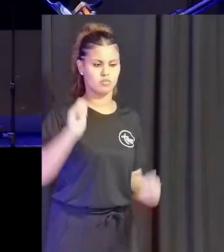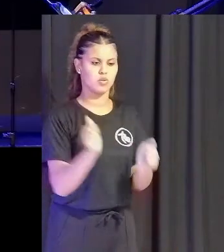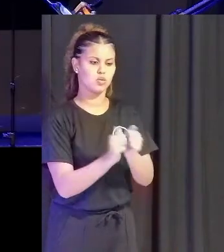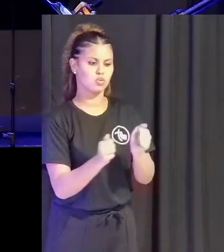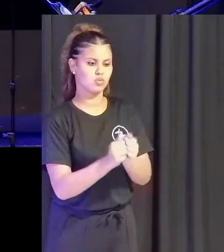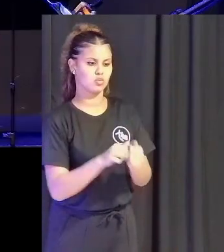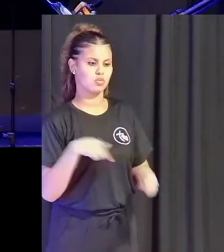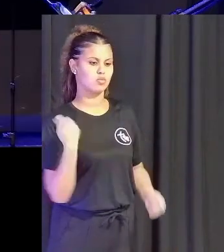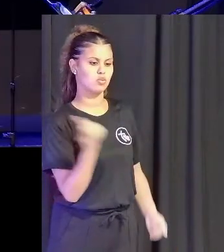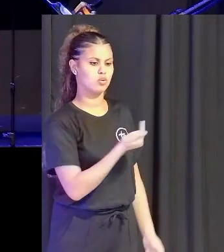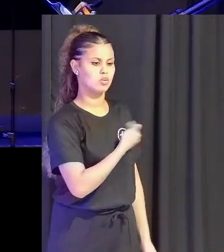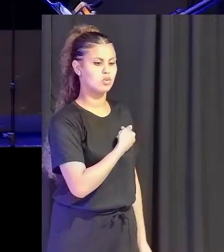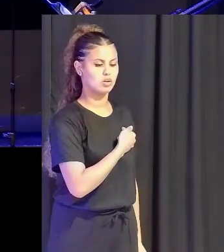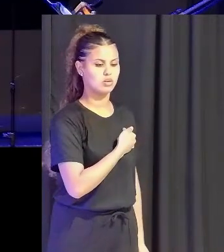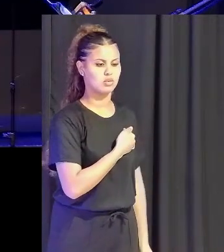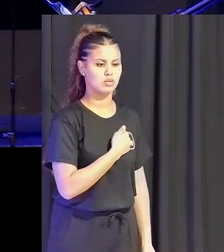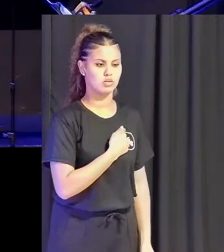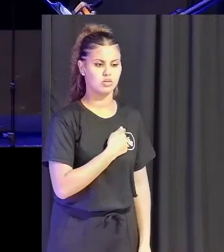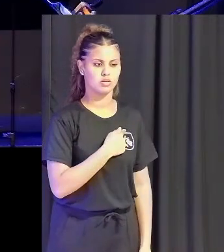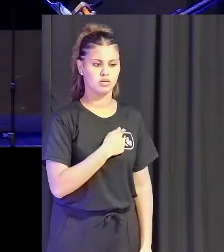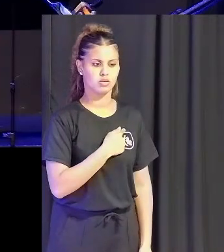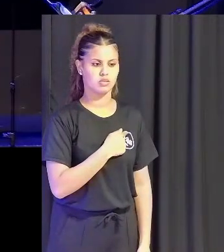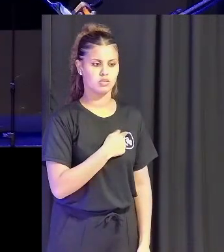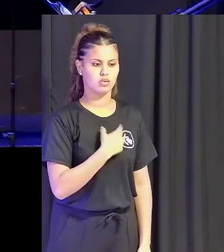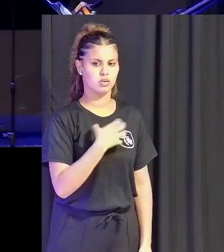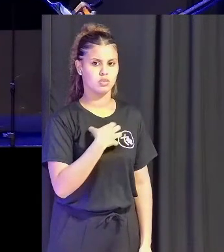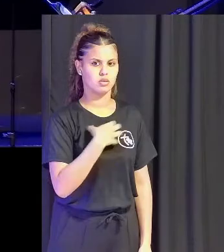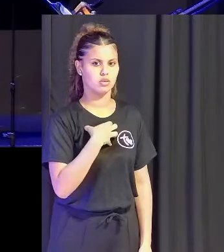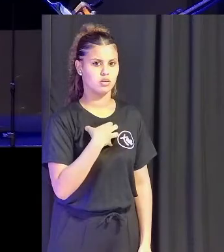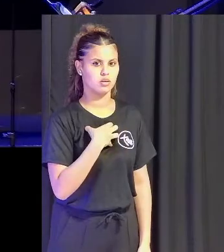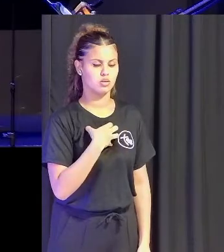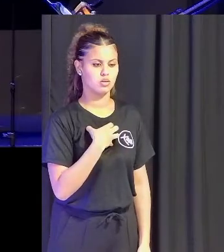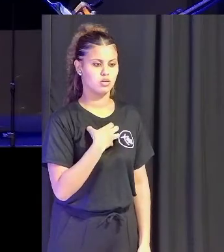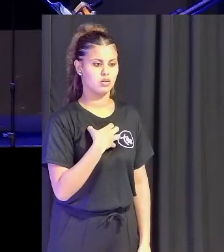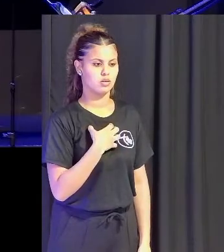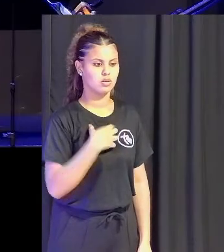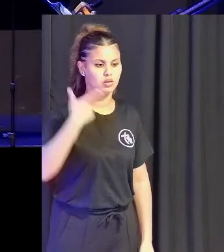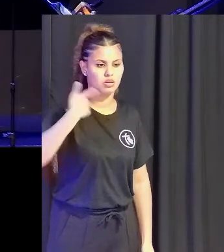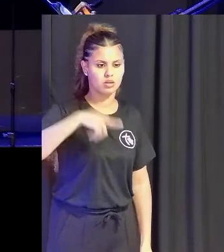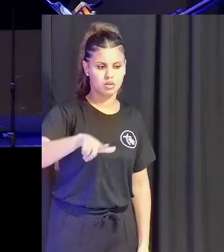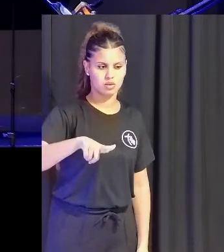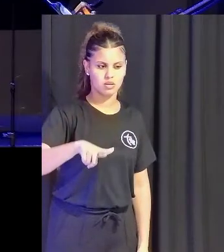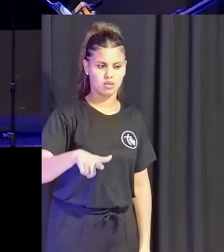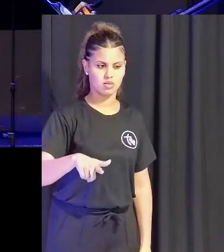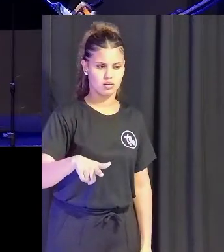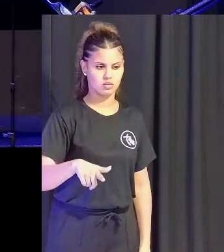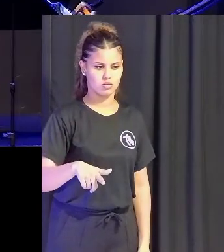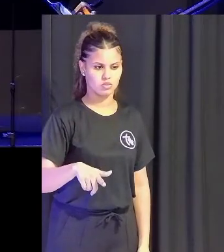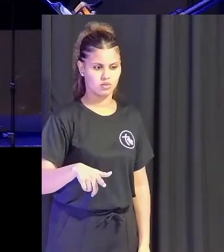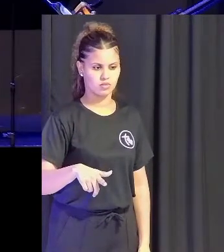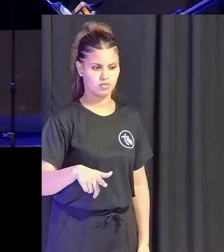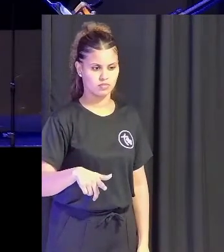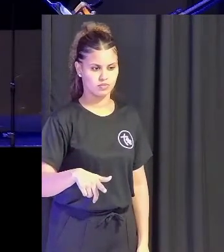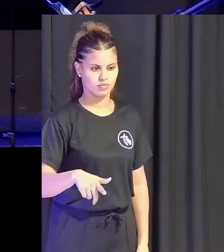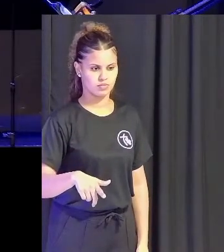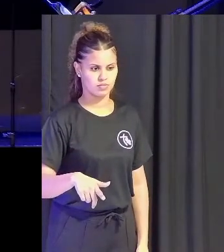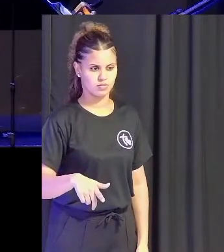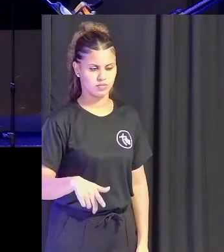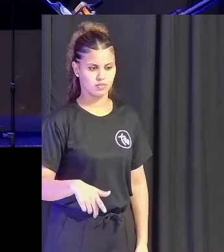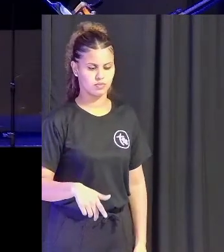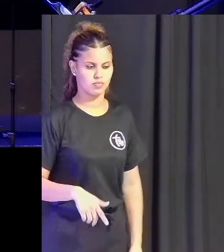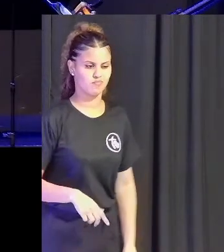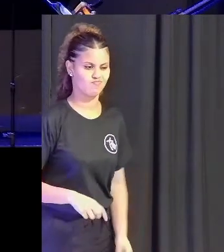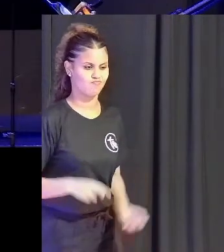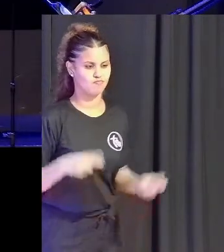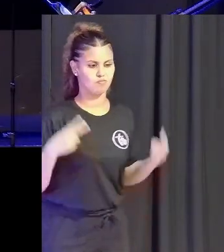escape, essa saída, para que possamos suportar tudo aquilo que a gente está enfrentando. O